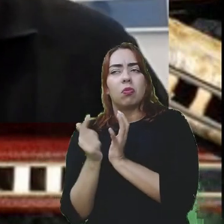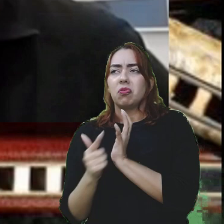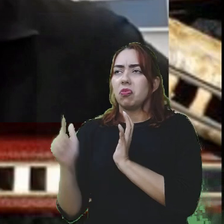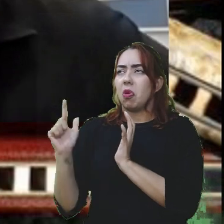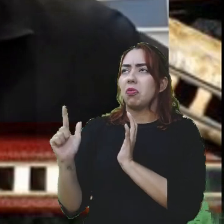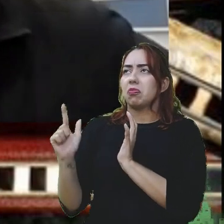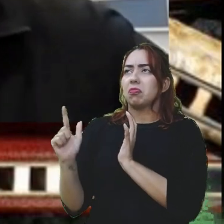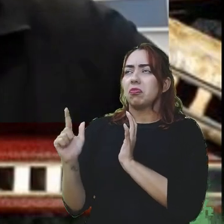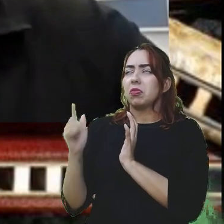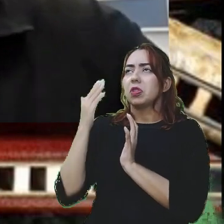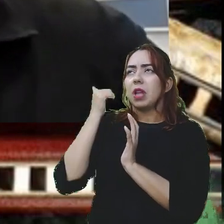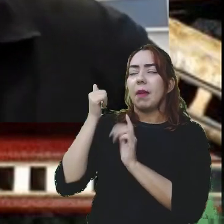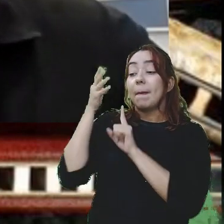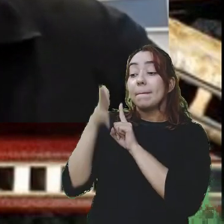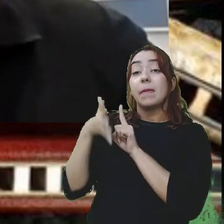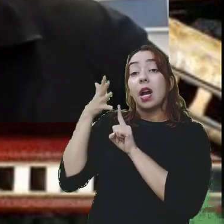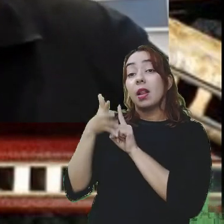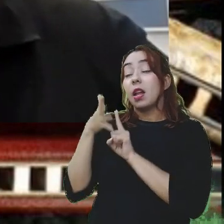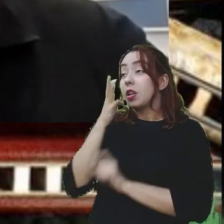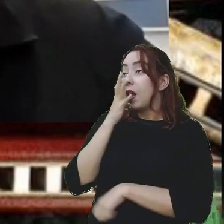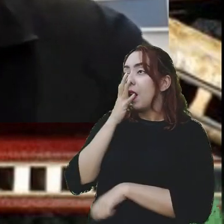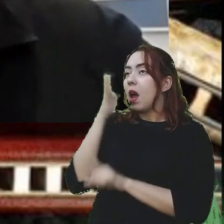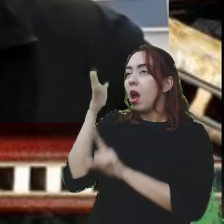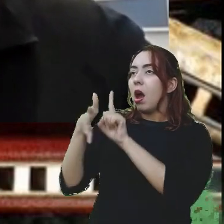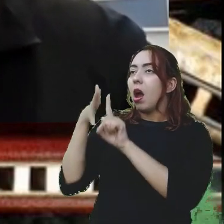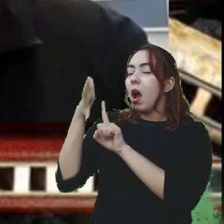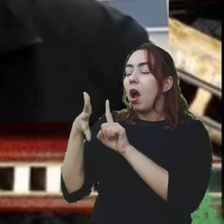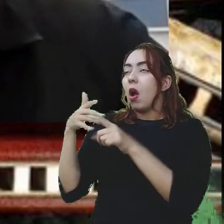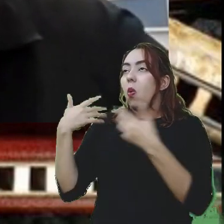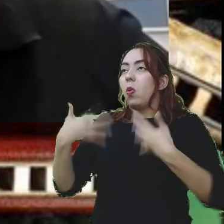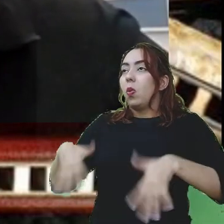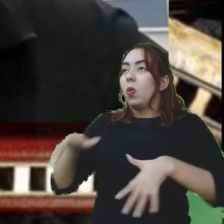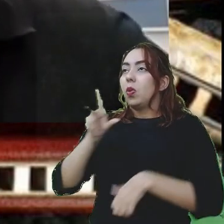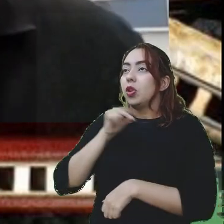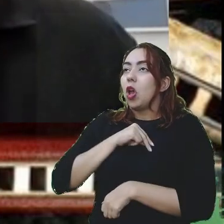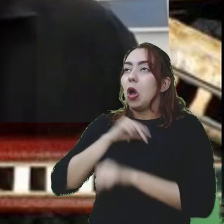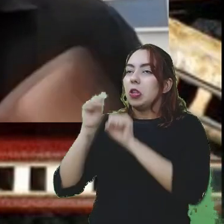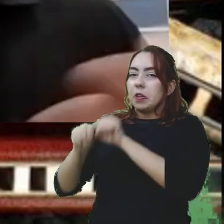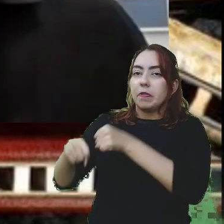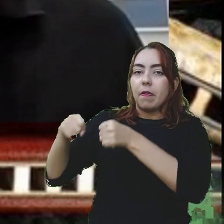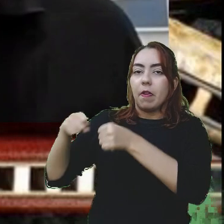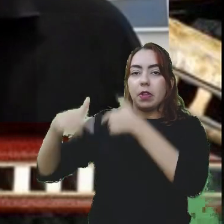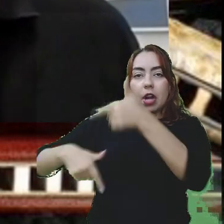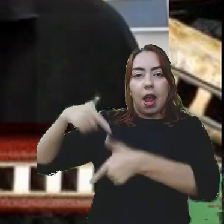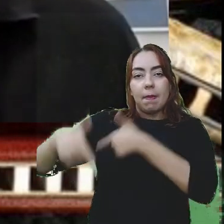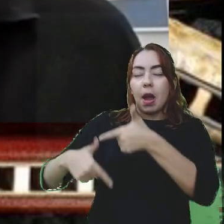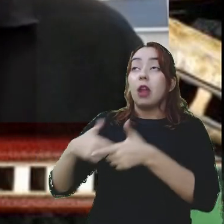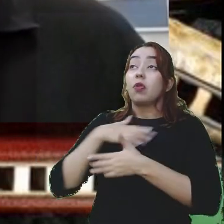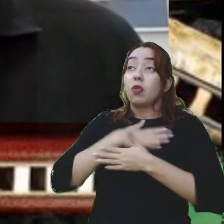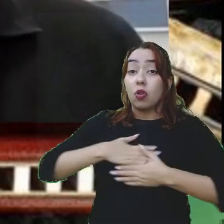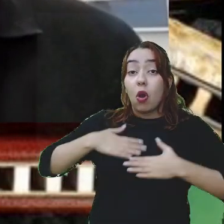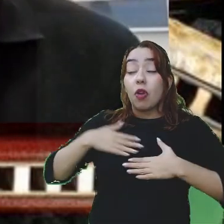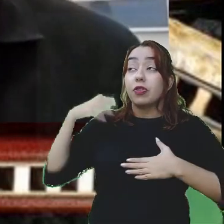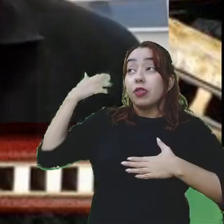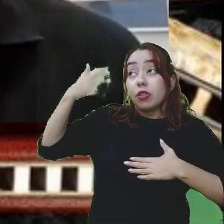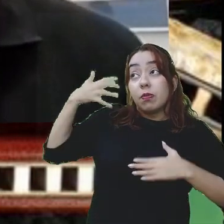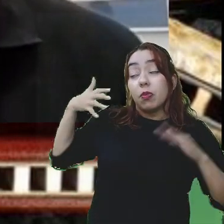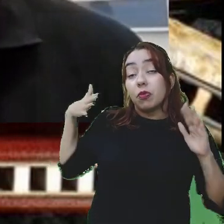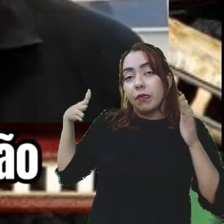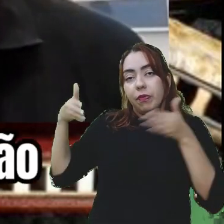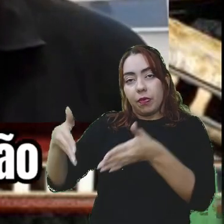as palestras dele, realmente é um cara muito, muito dedicado a fazer música. Isso que é